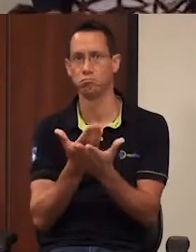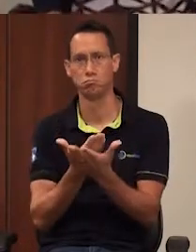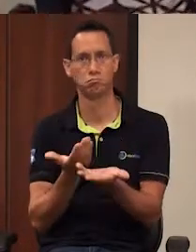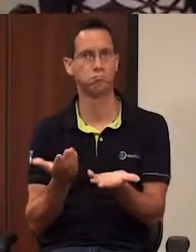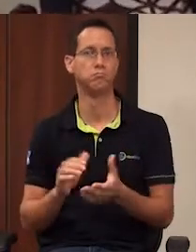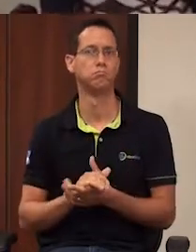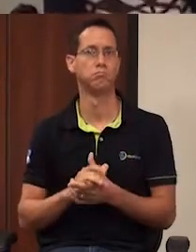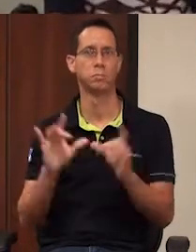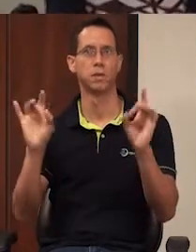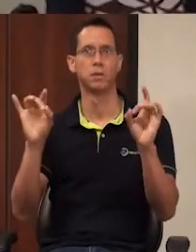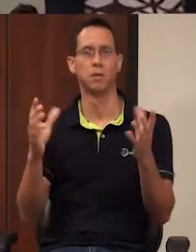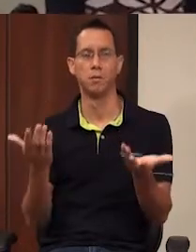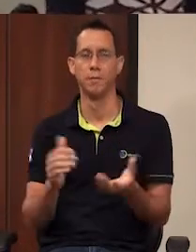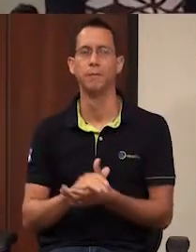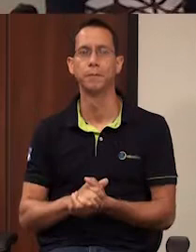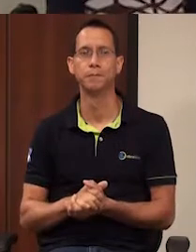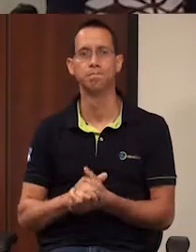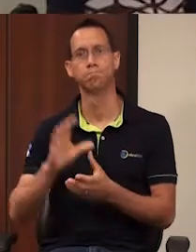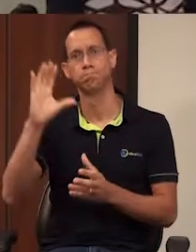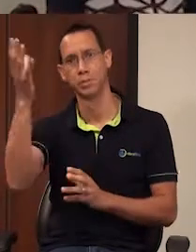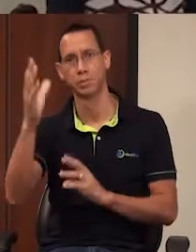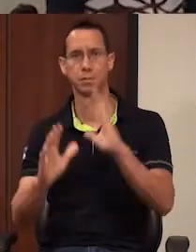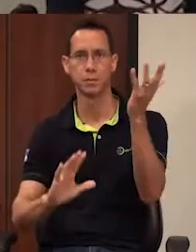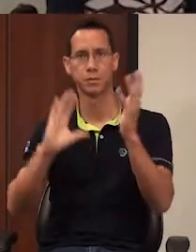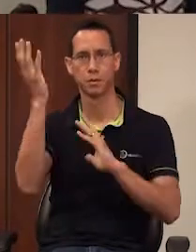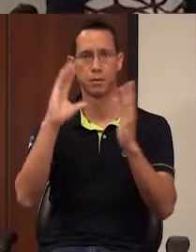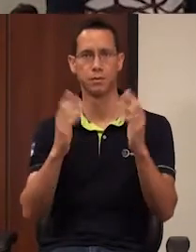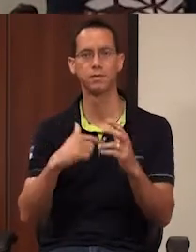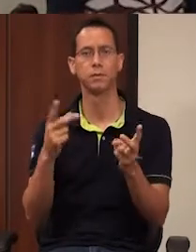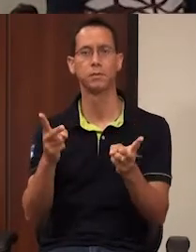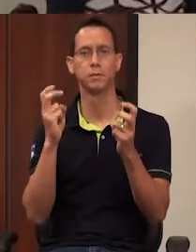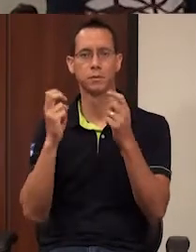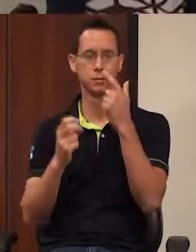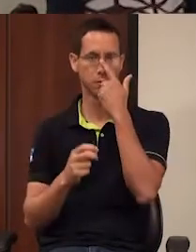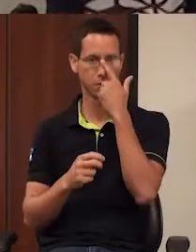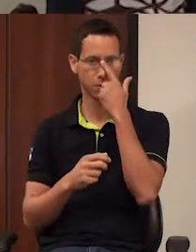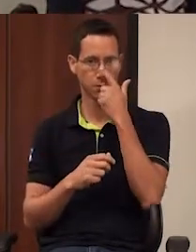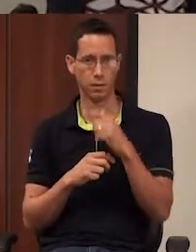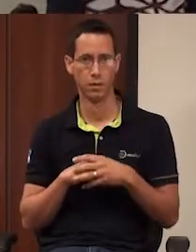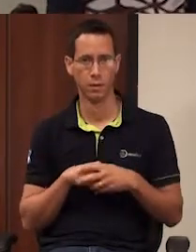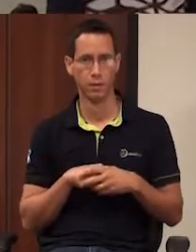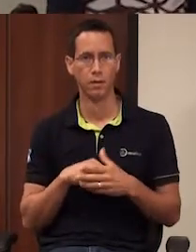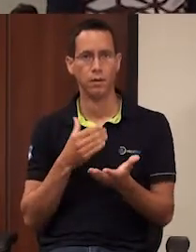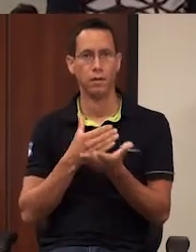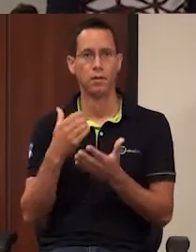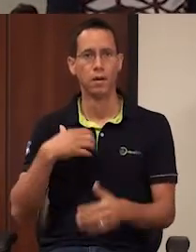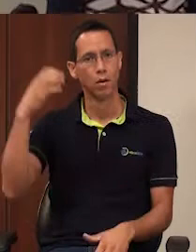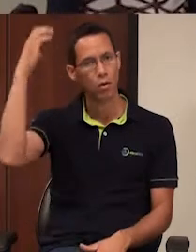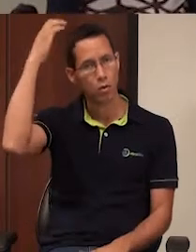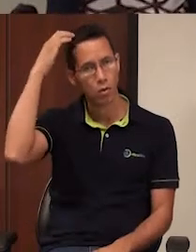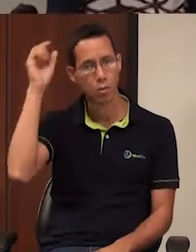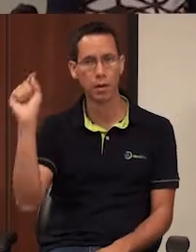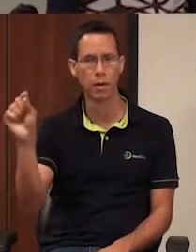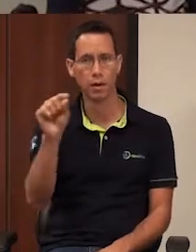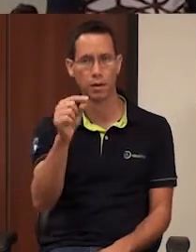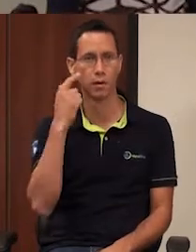escola especial. E aí acontece. E aí eu percebo que aí ele começa a querer culpabilizar